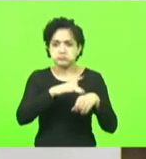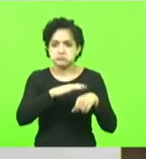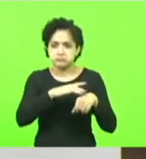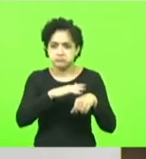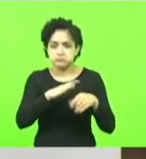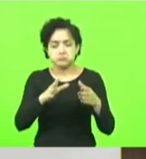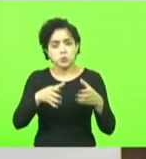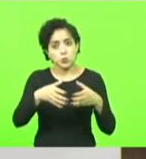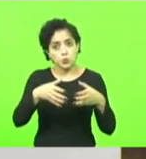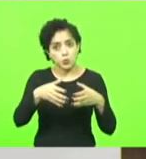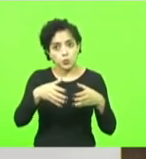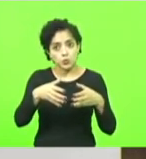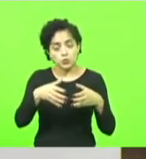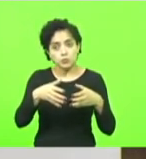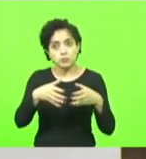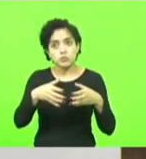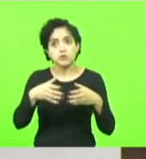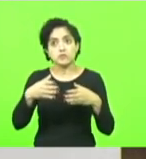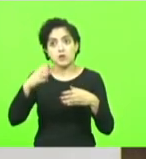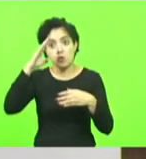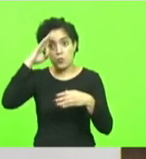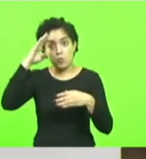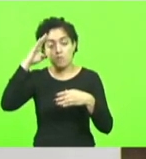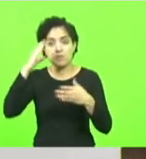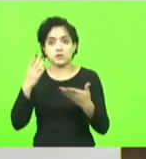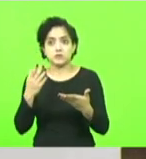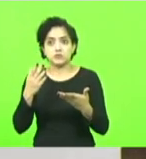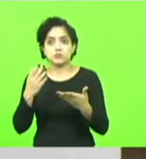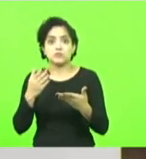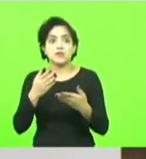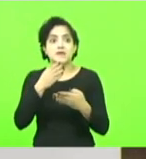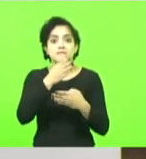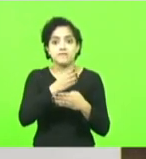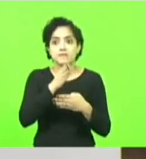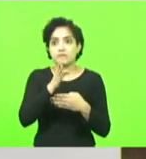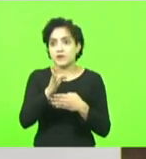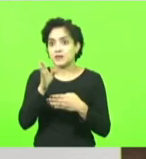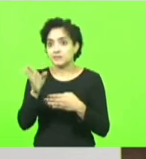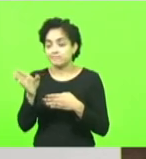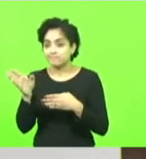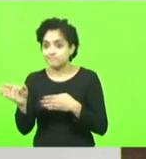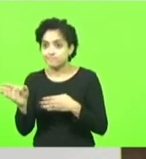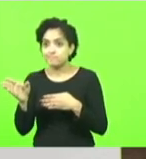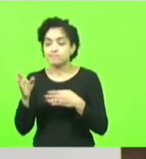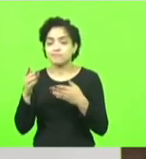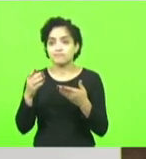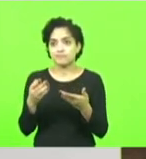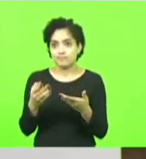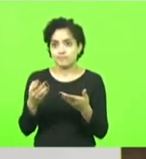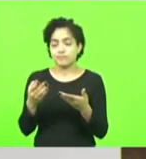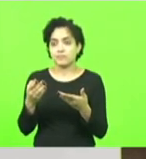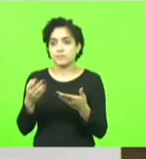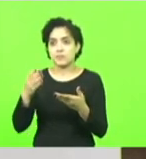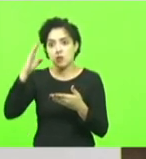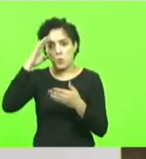está doente, o comando da Polícia Militar está visitando as suas instituições e o